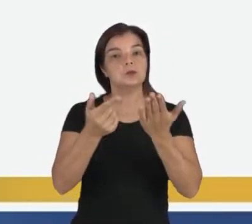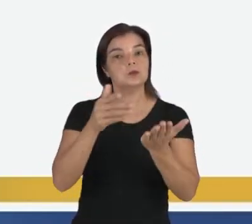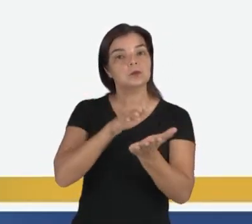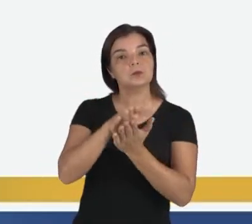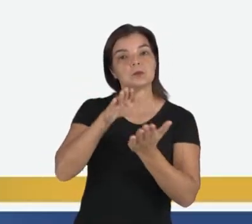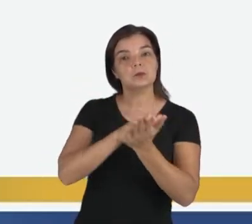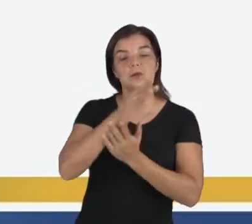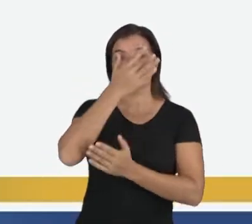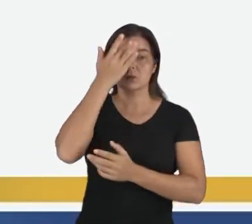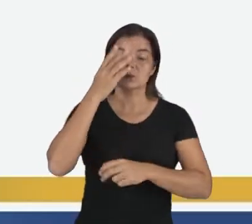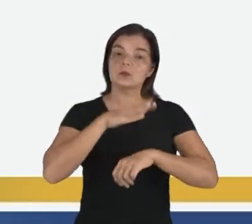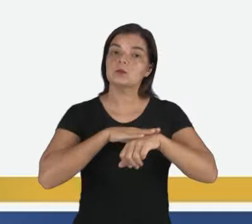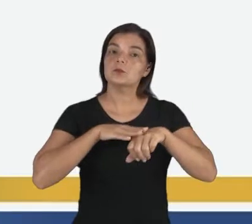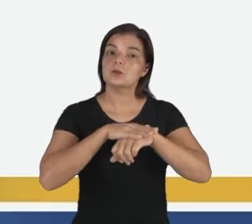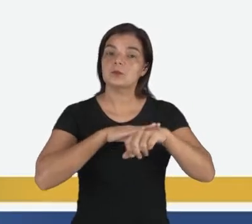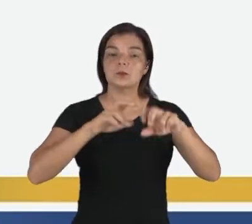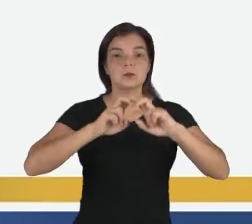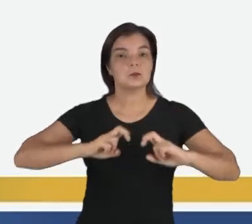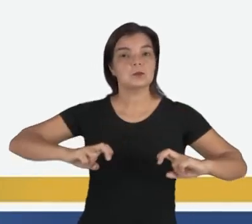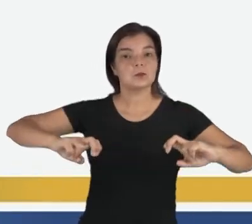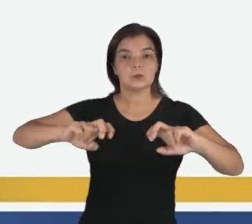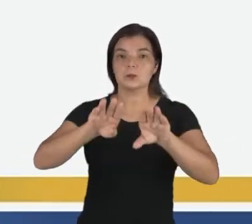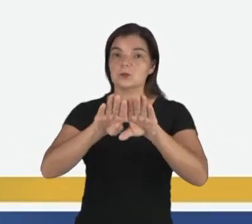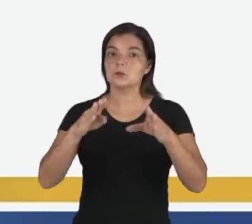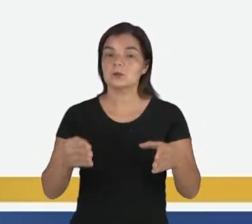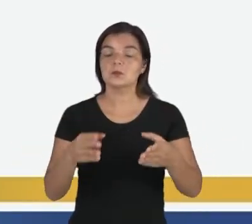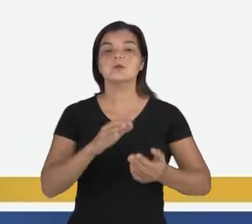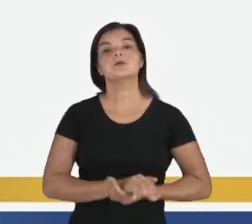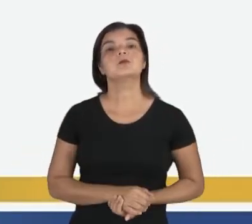pessoas conversando ao redor de uma mesa.